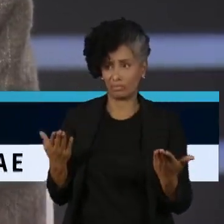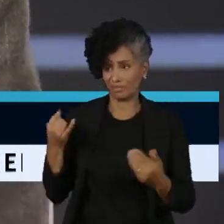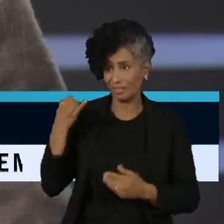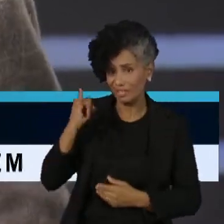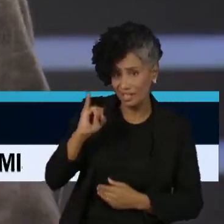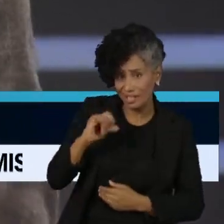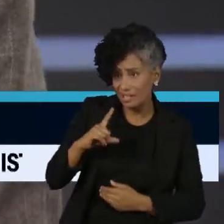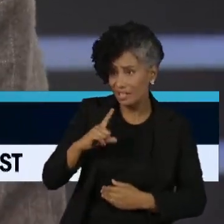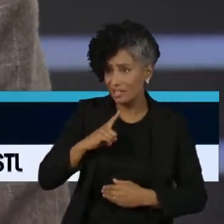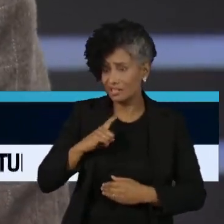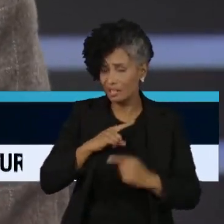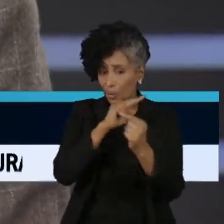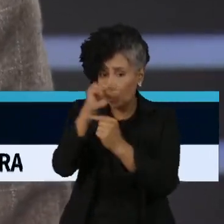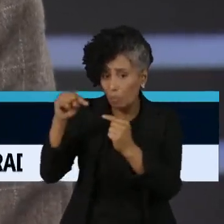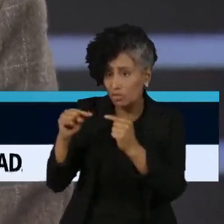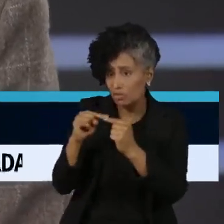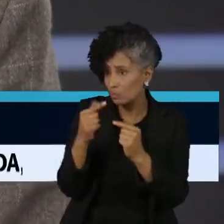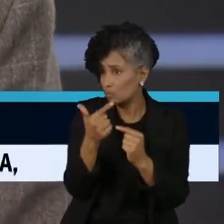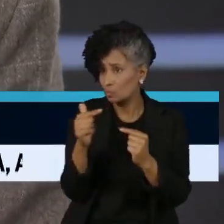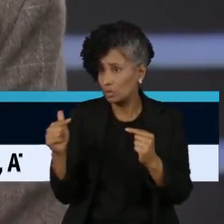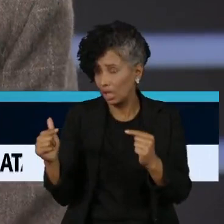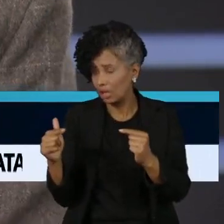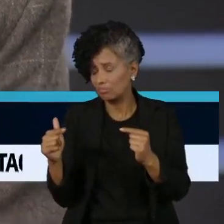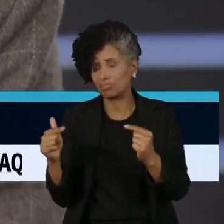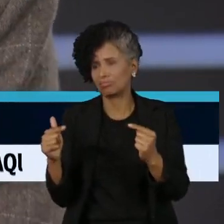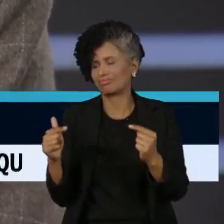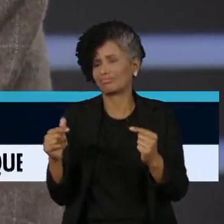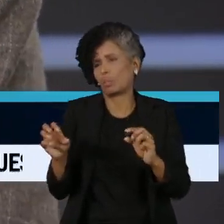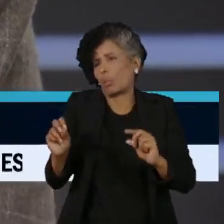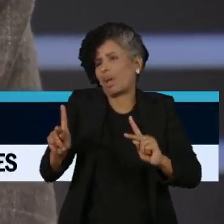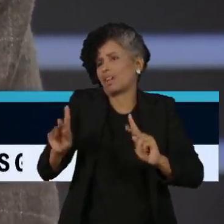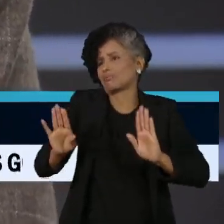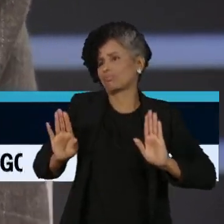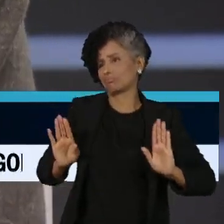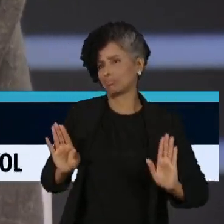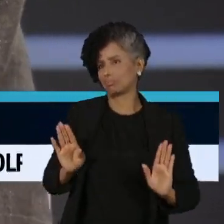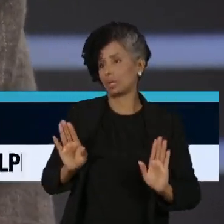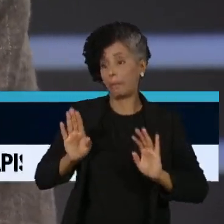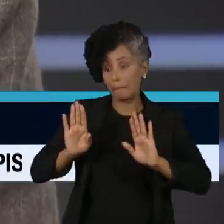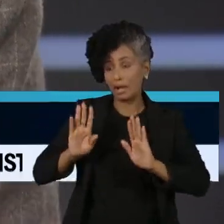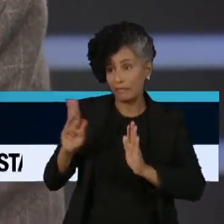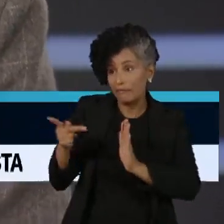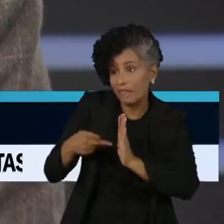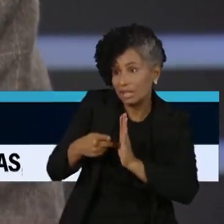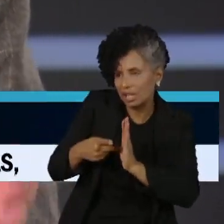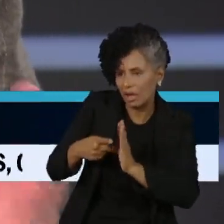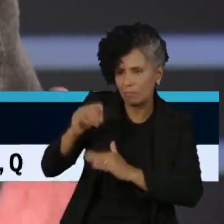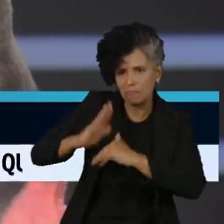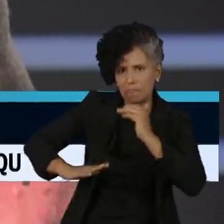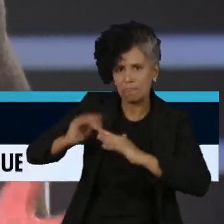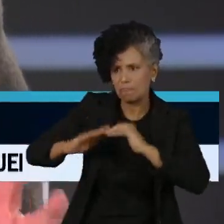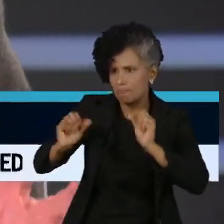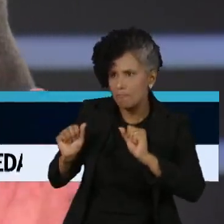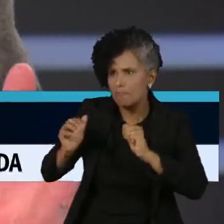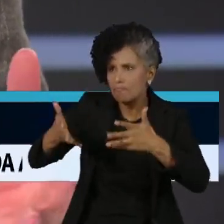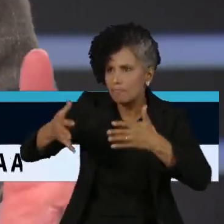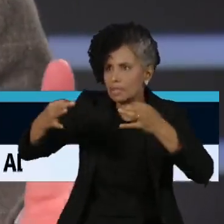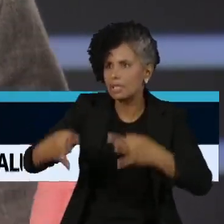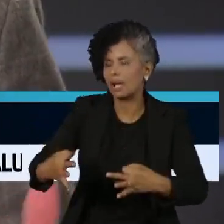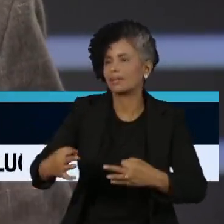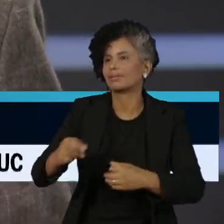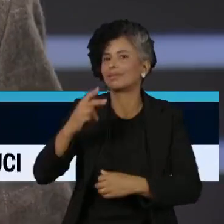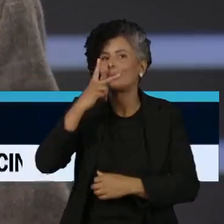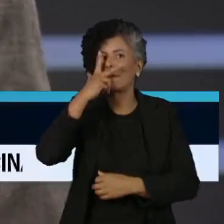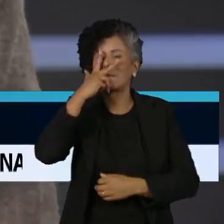metas, não tem nenhum problema, né? Você, na prática, ele está revogando, tem duas coisas lá que são importantes,